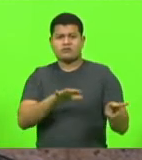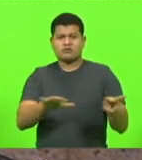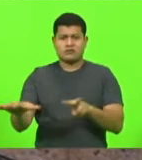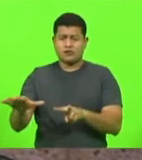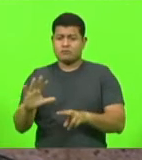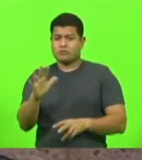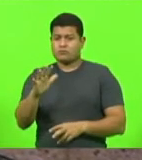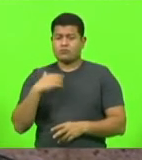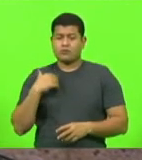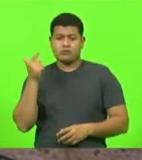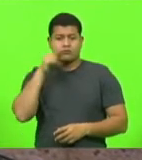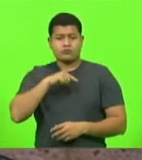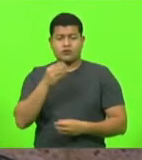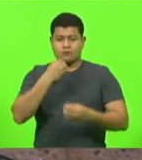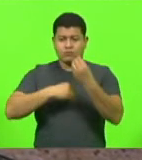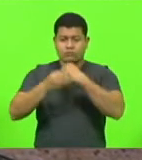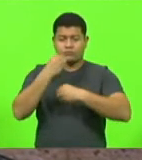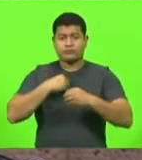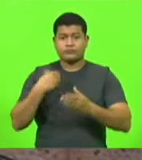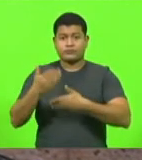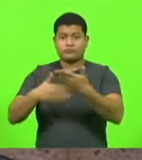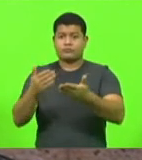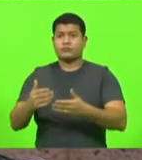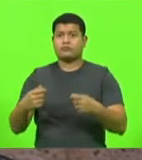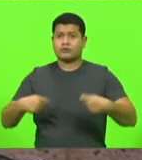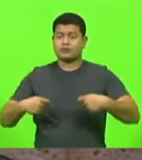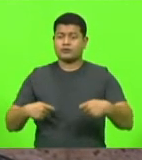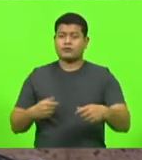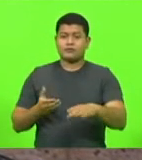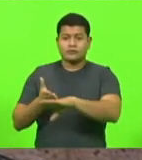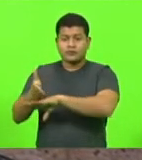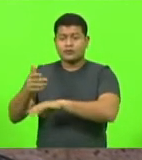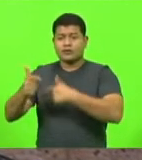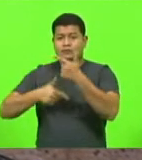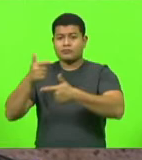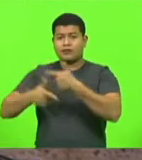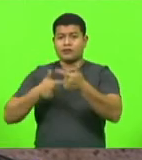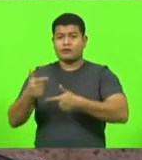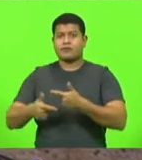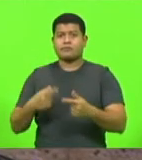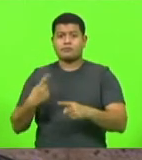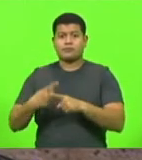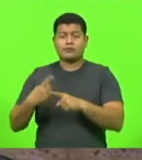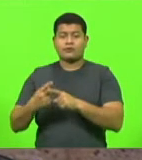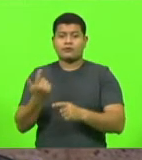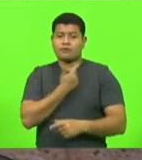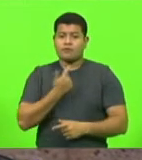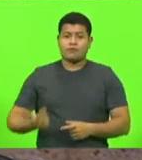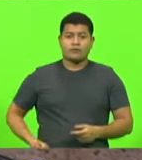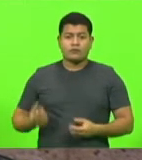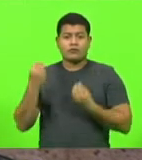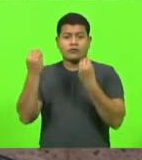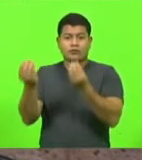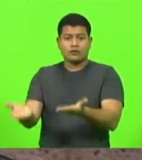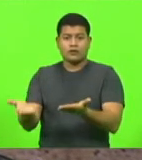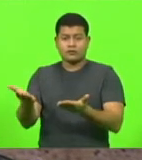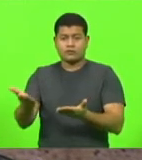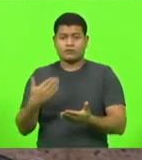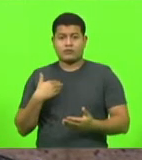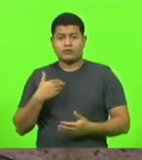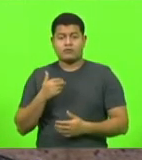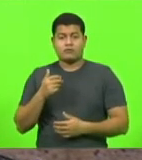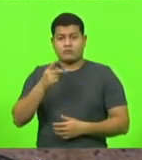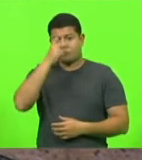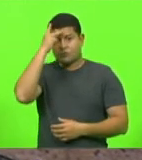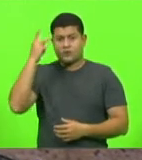o restante teria que se virar, correr atrás, porque o que o governo fornecia para eles... Um engenheiro, uma pessoa